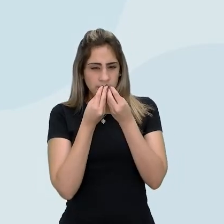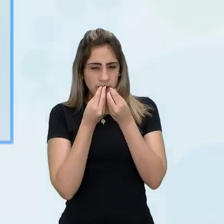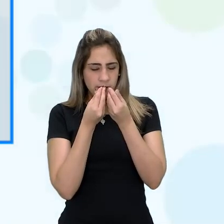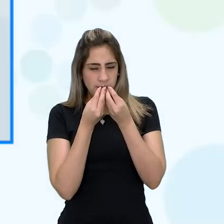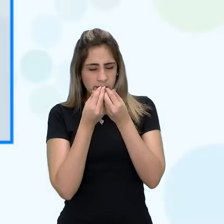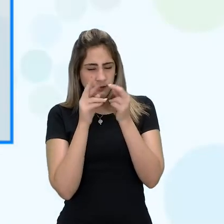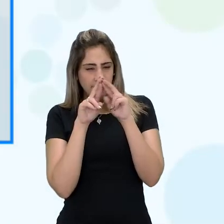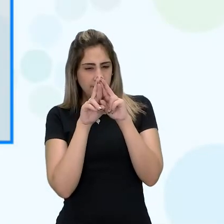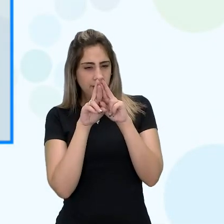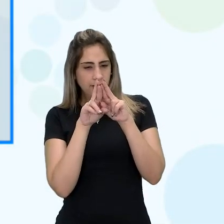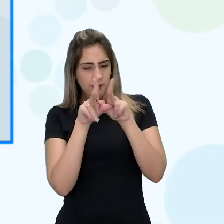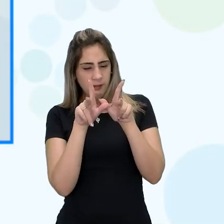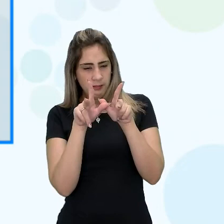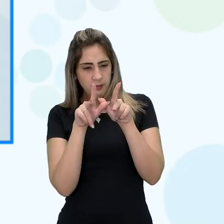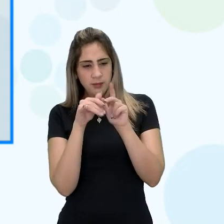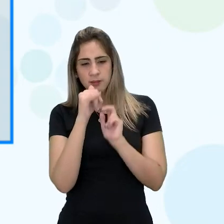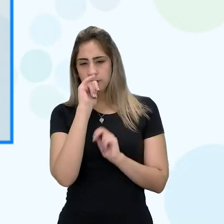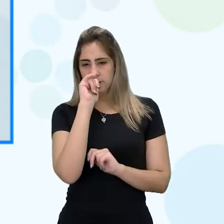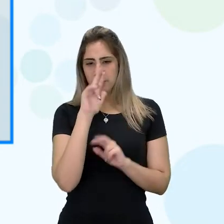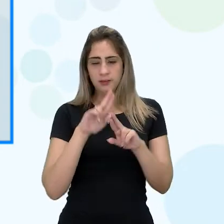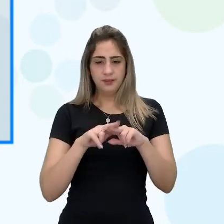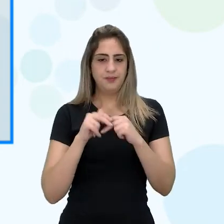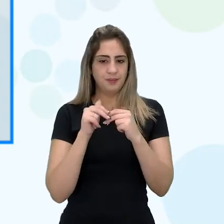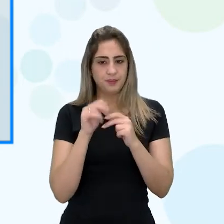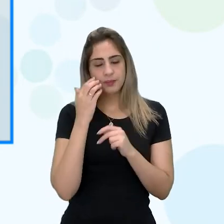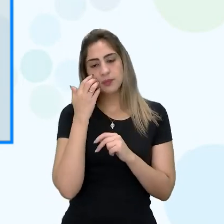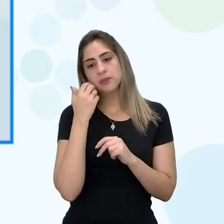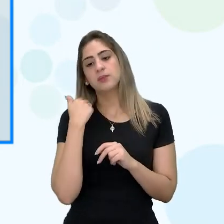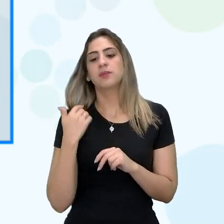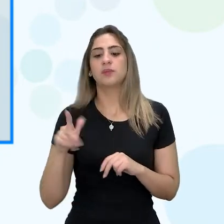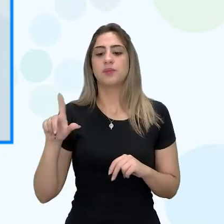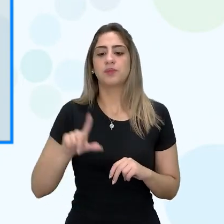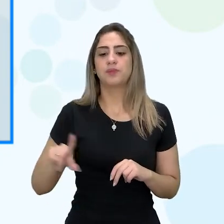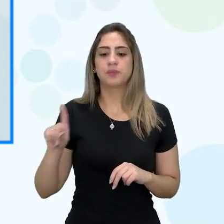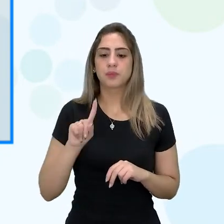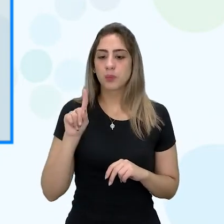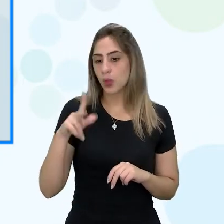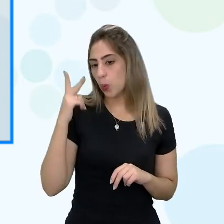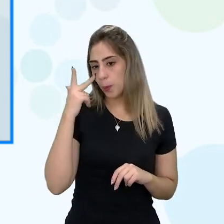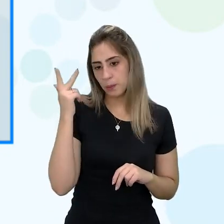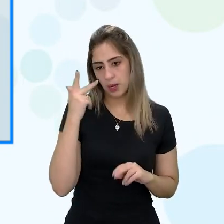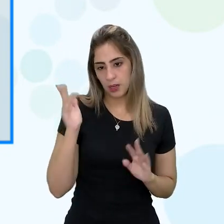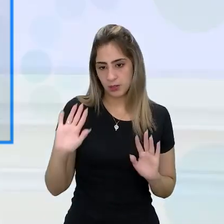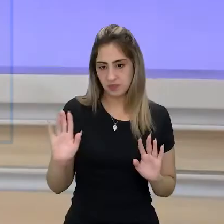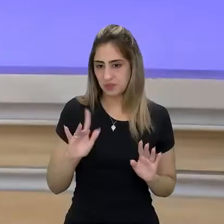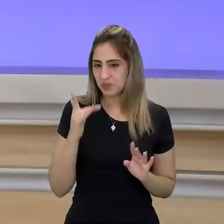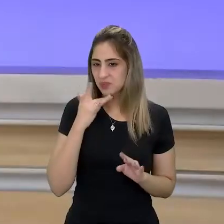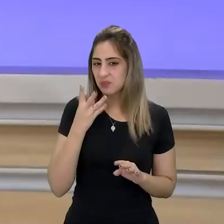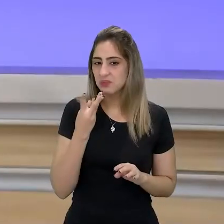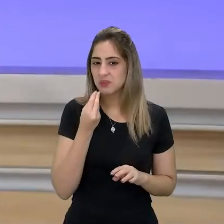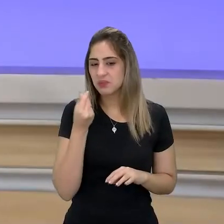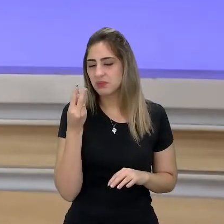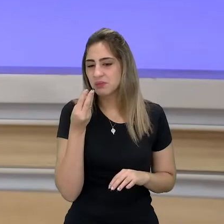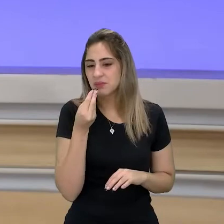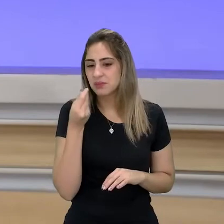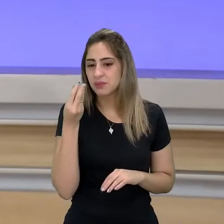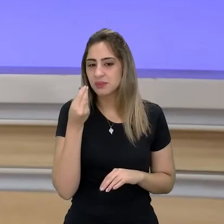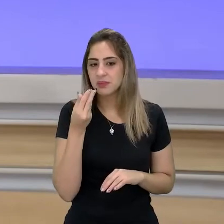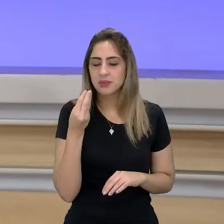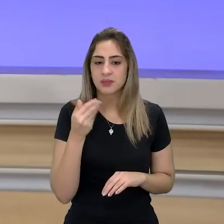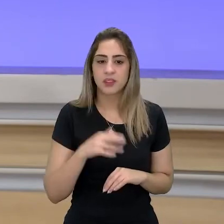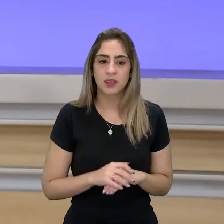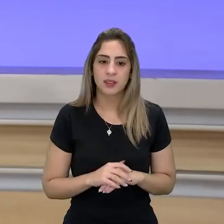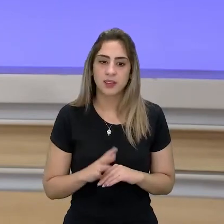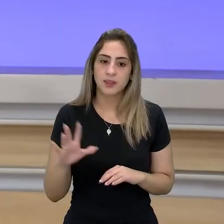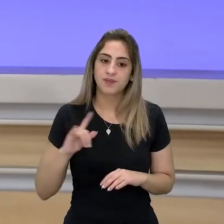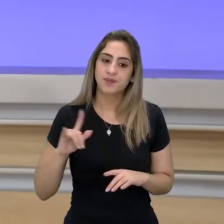diferente na bebida, o que, claro, né, não é agradável ao paladar dos amantes